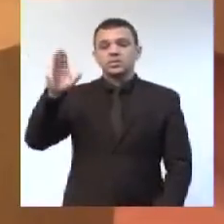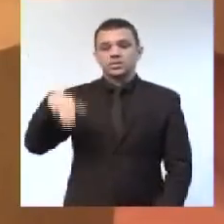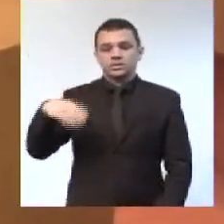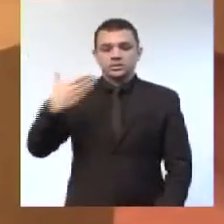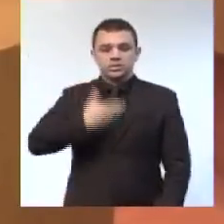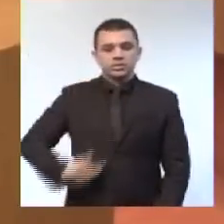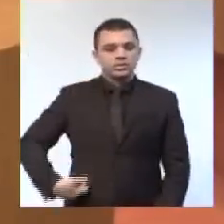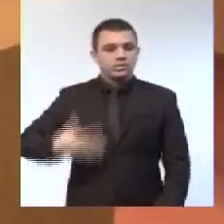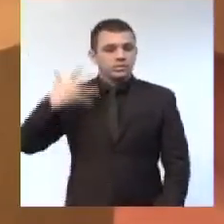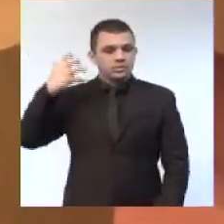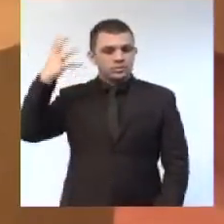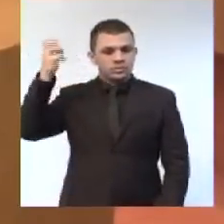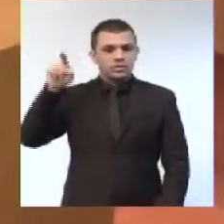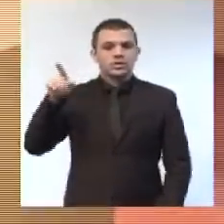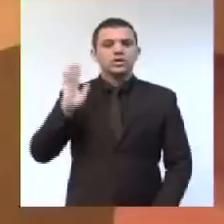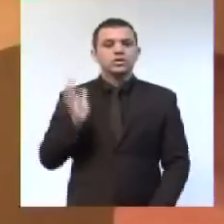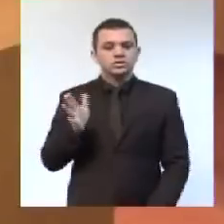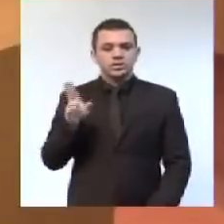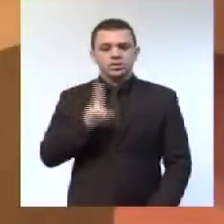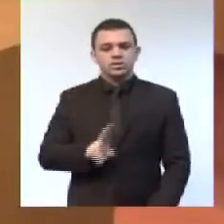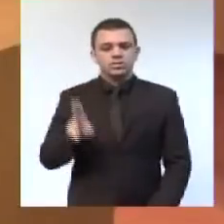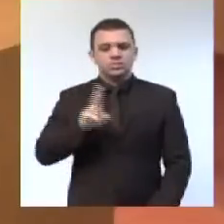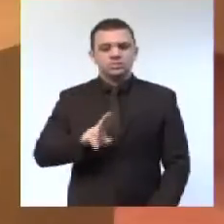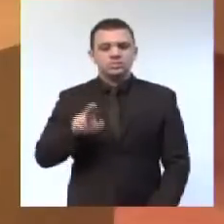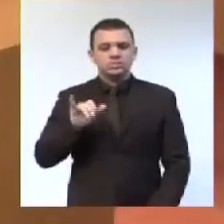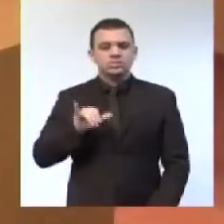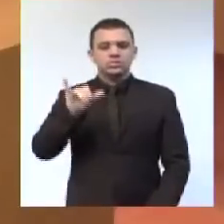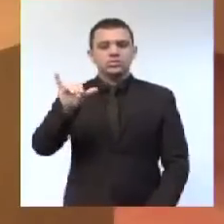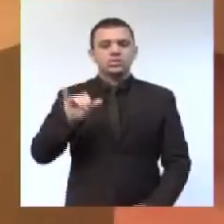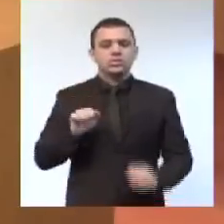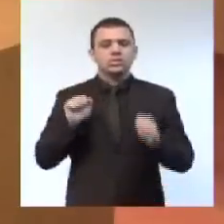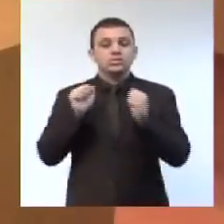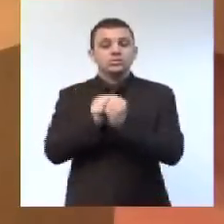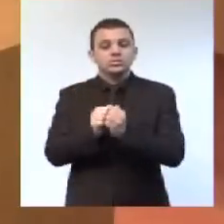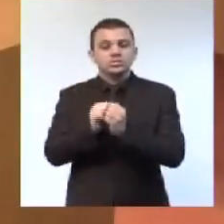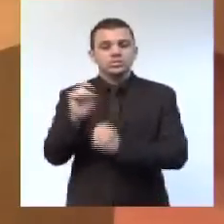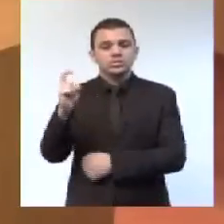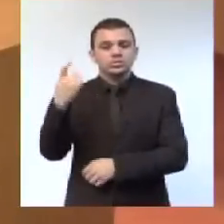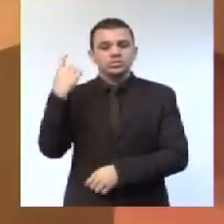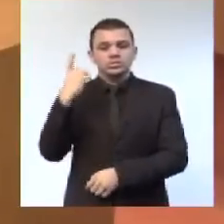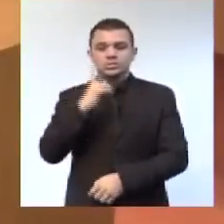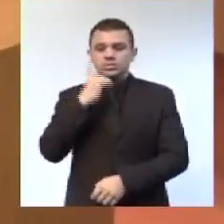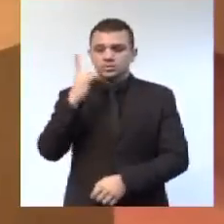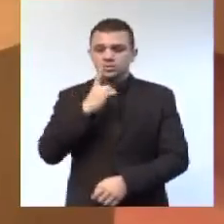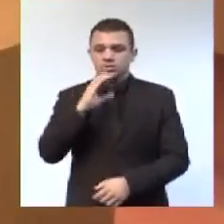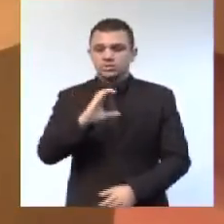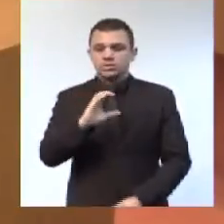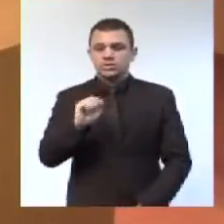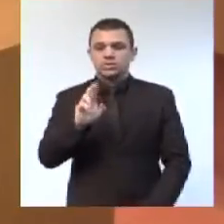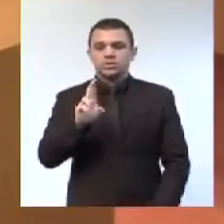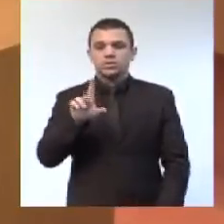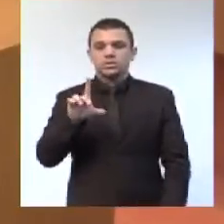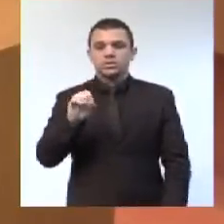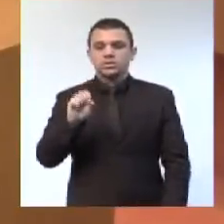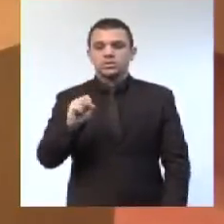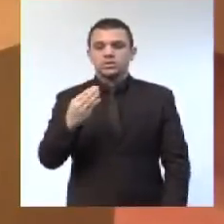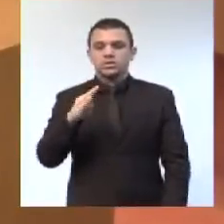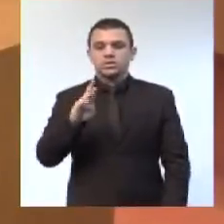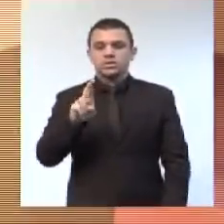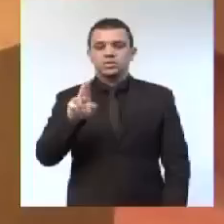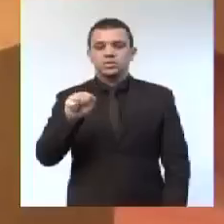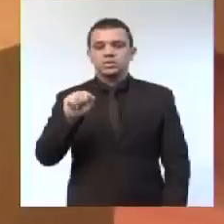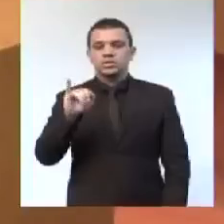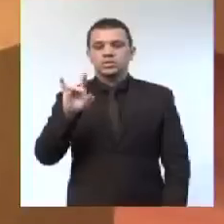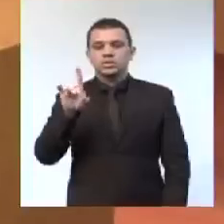a mando da governadora Rosiana, pegava um avião junto com o deputado, ex-deputado, Carlos Braide, pai do deputado Eduardo